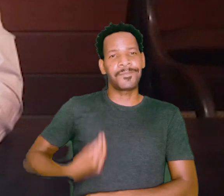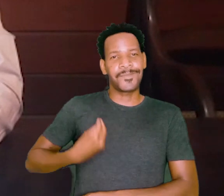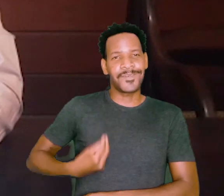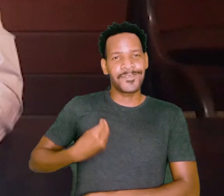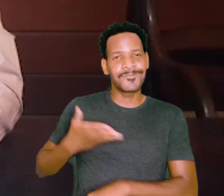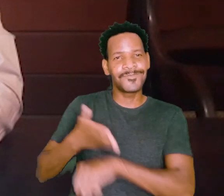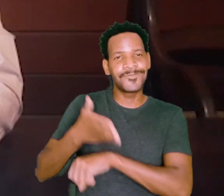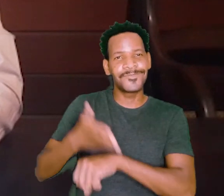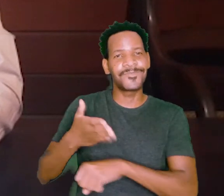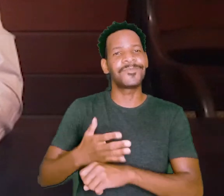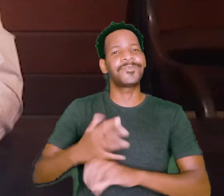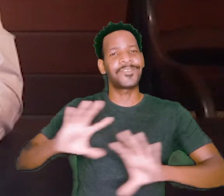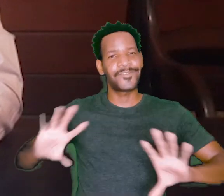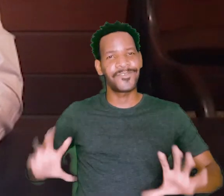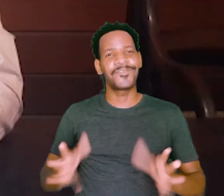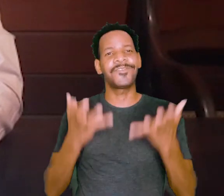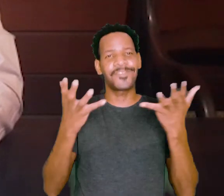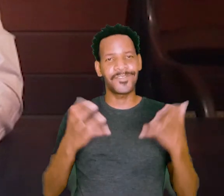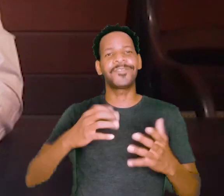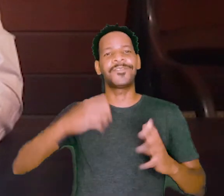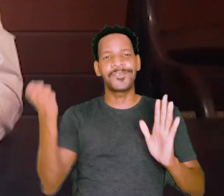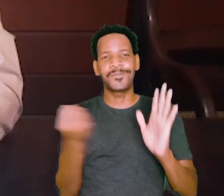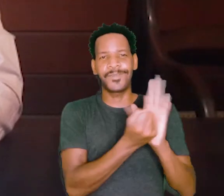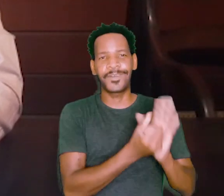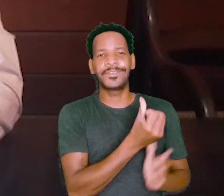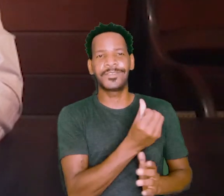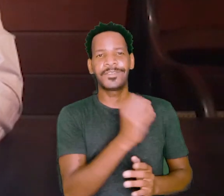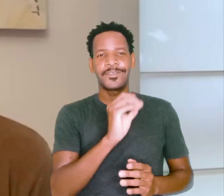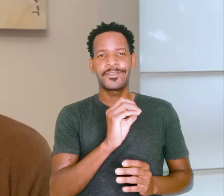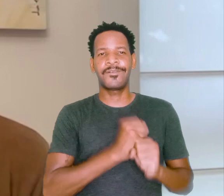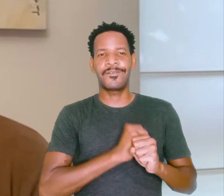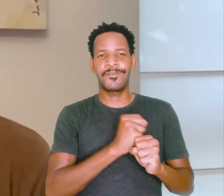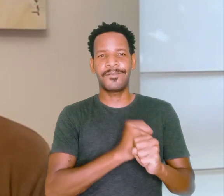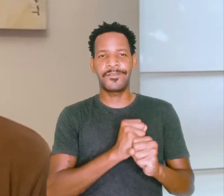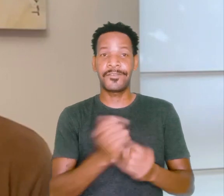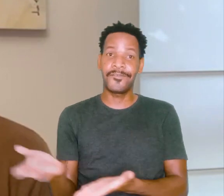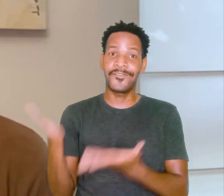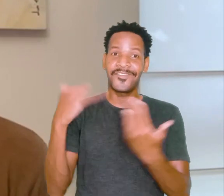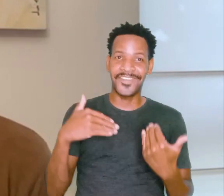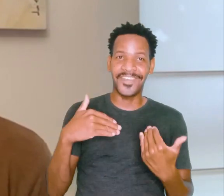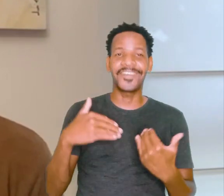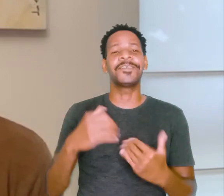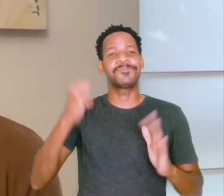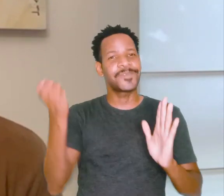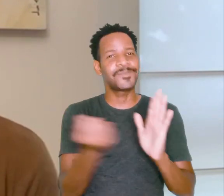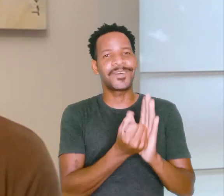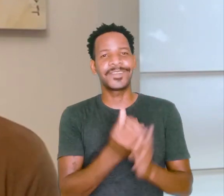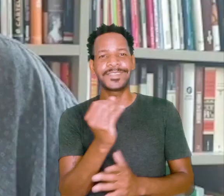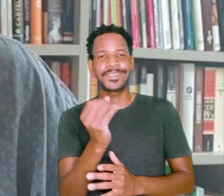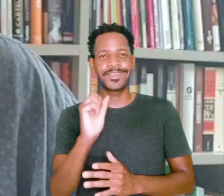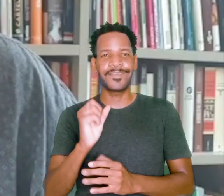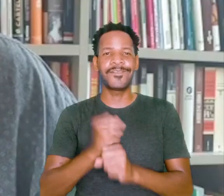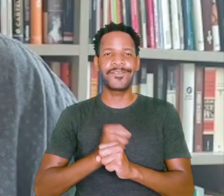participarem das comemorações dos 60 anos da Universidade Federal de Juiz de Fora. Vem com a gente comemorar os 60 anos da